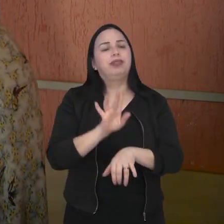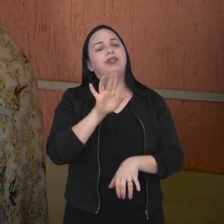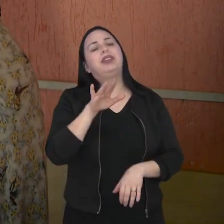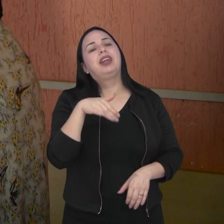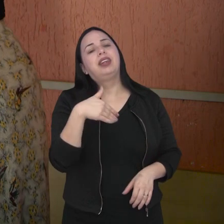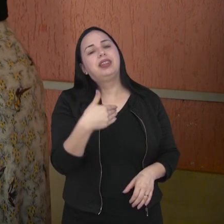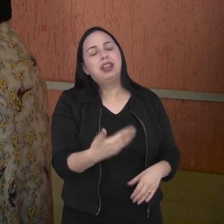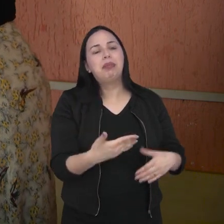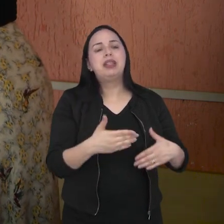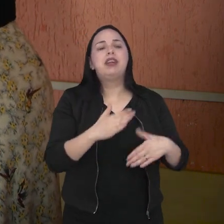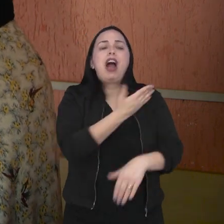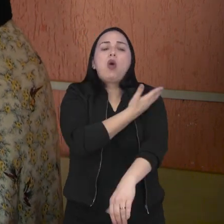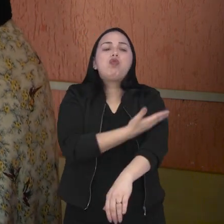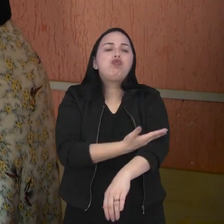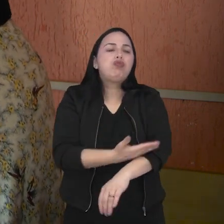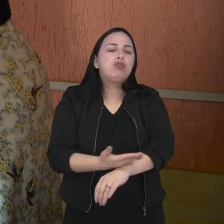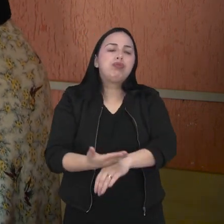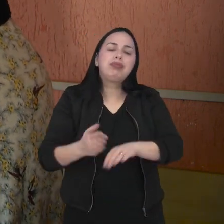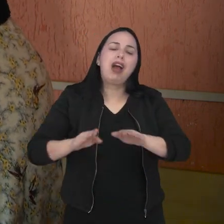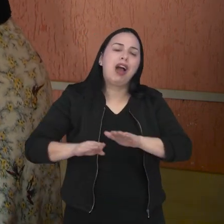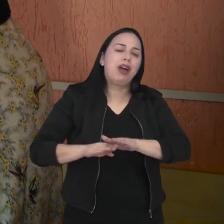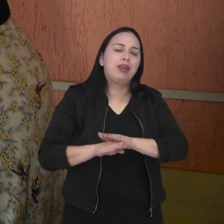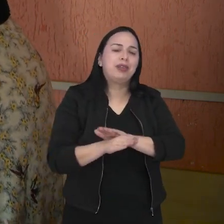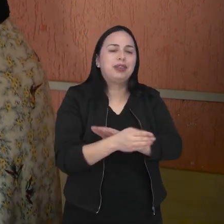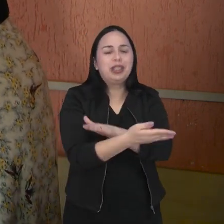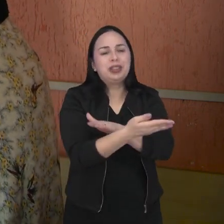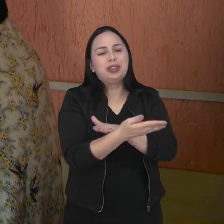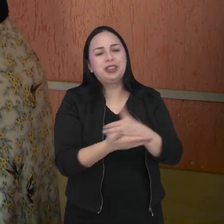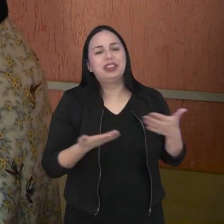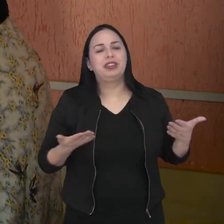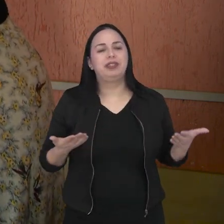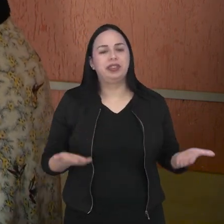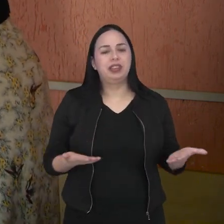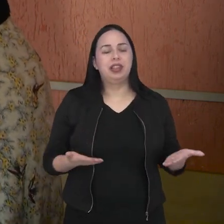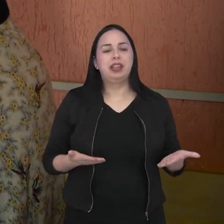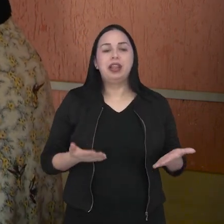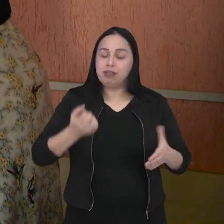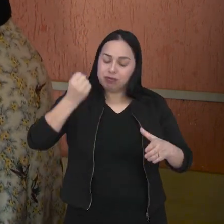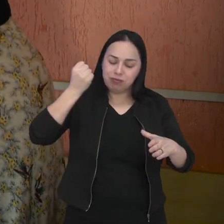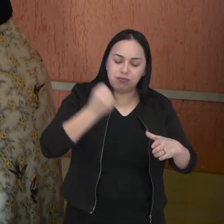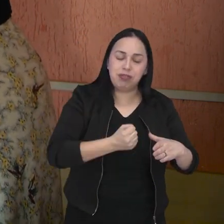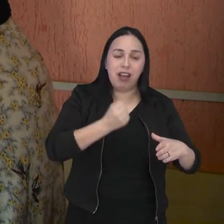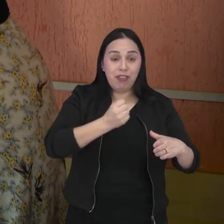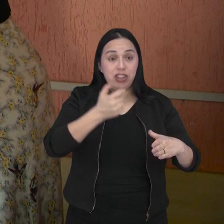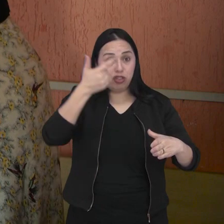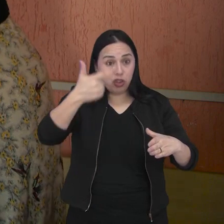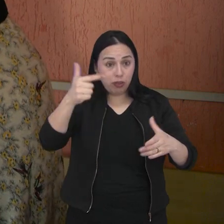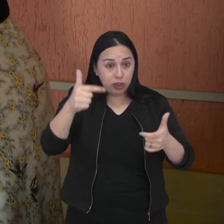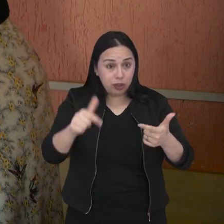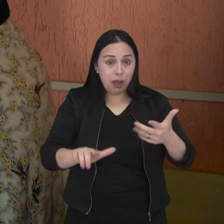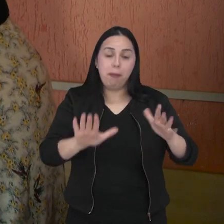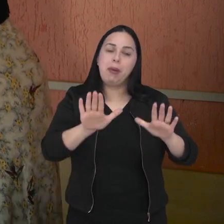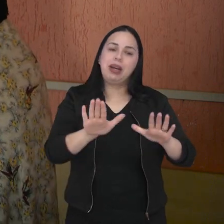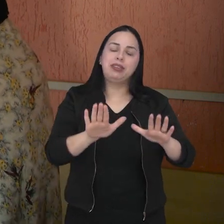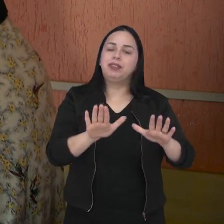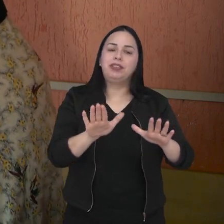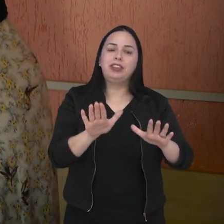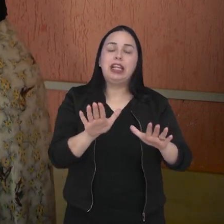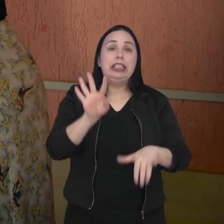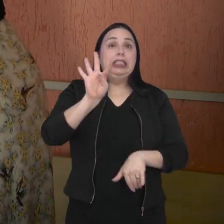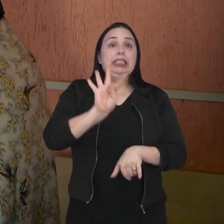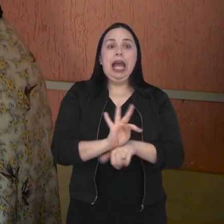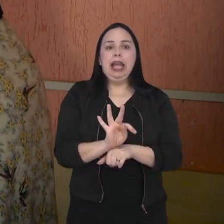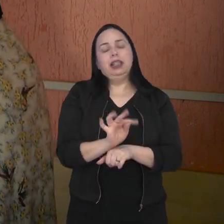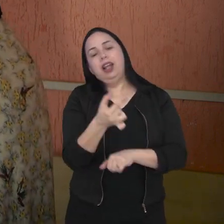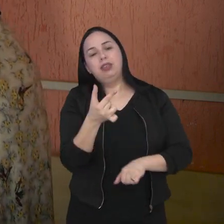Mas depois que você pegar o costume, isso aí é questão de pegar o costume. É, mais vezes, né? Mas não tem.